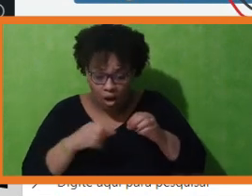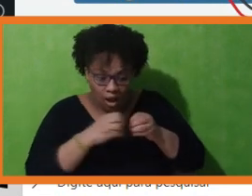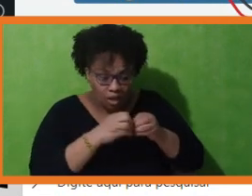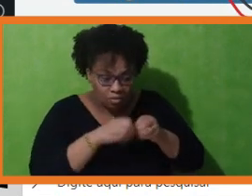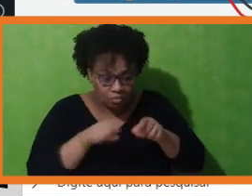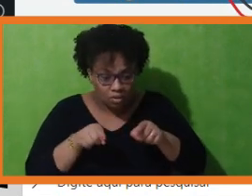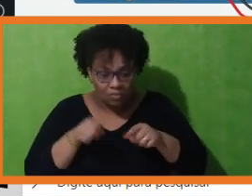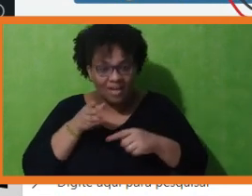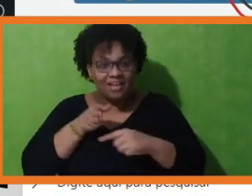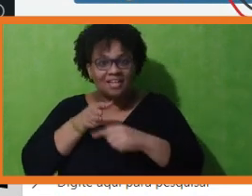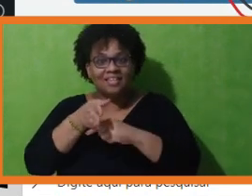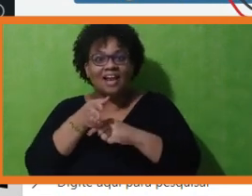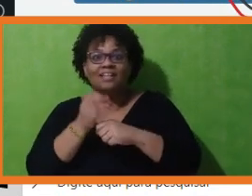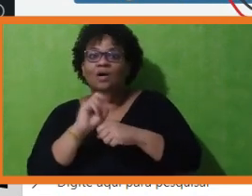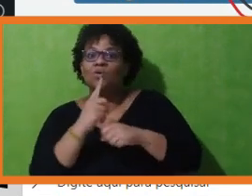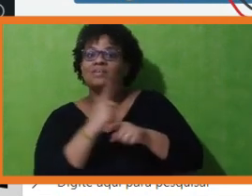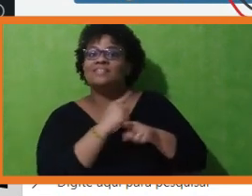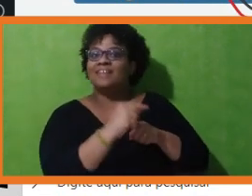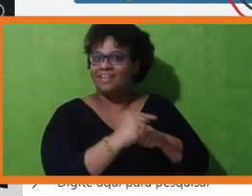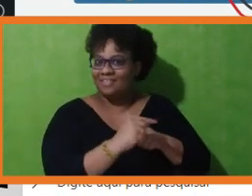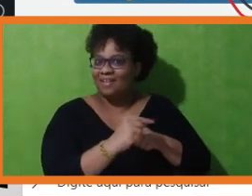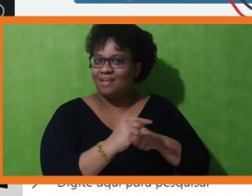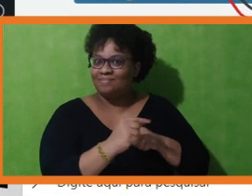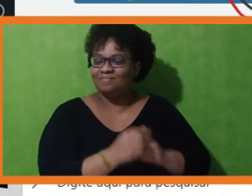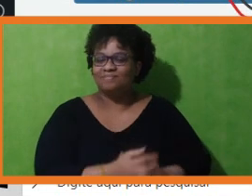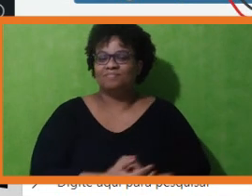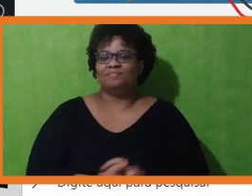mostrar para o Arduino se os pinos são de entrada ou de saída.